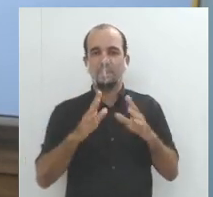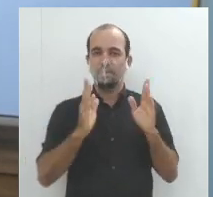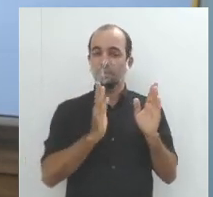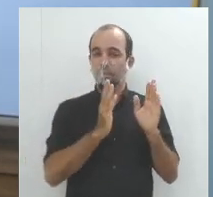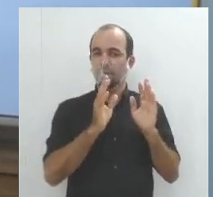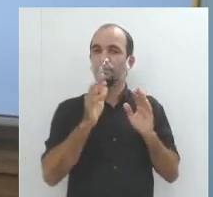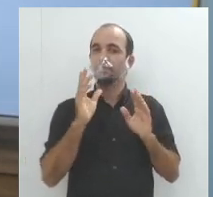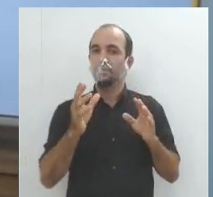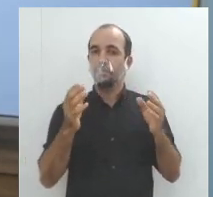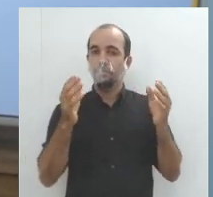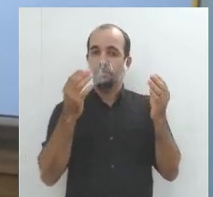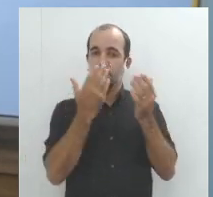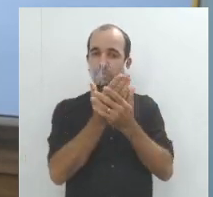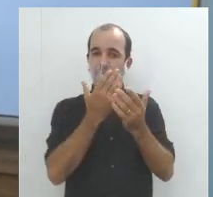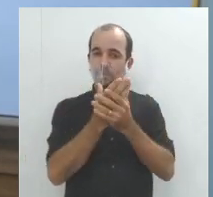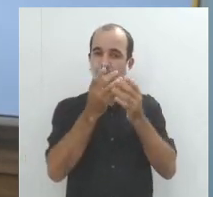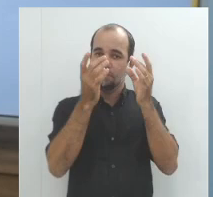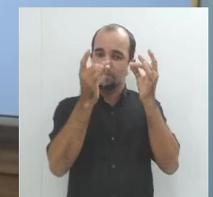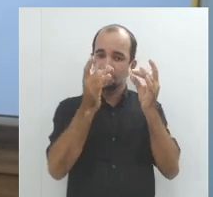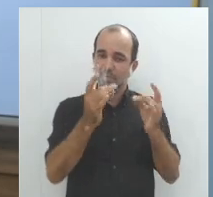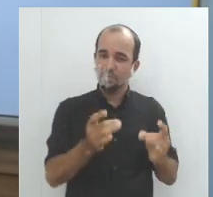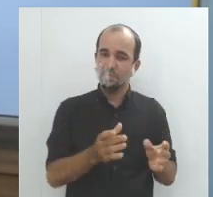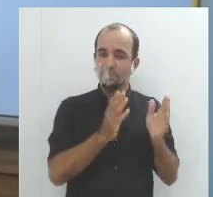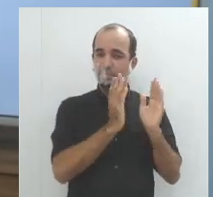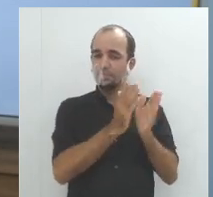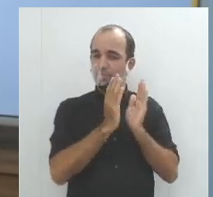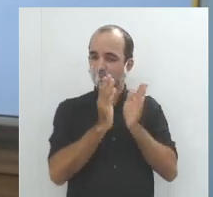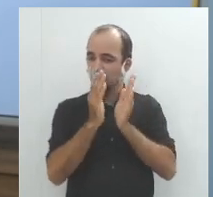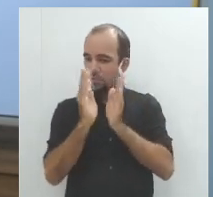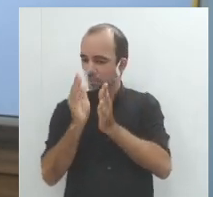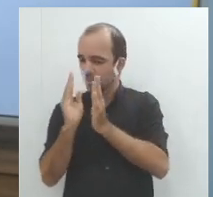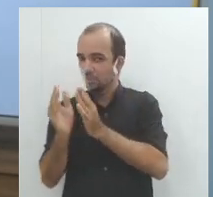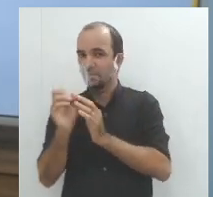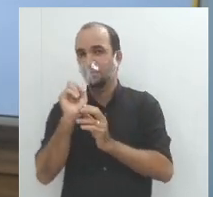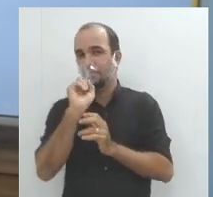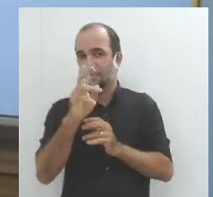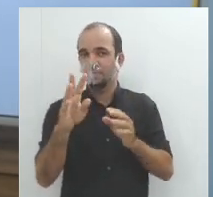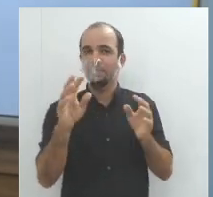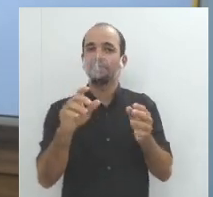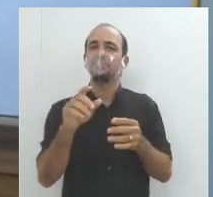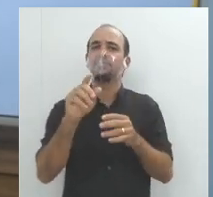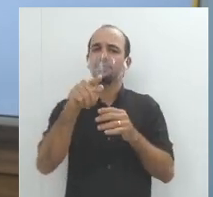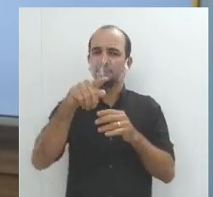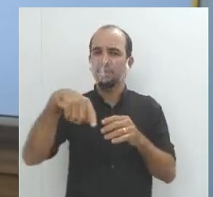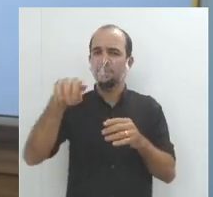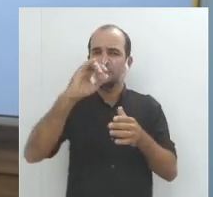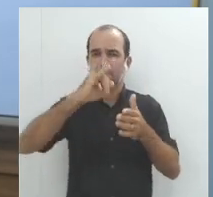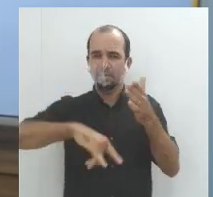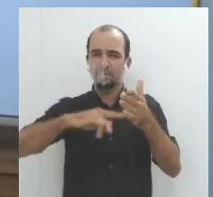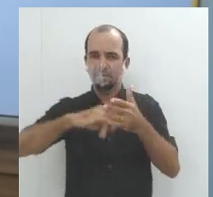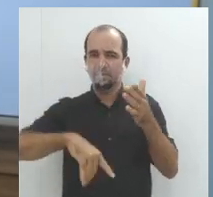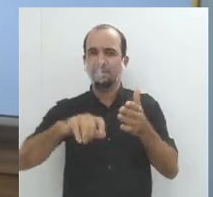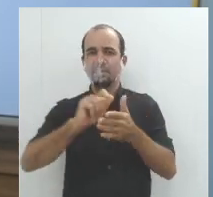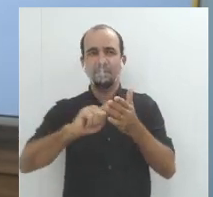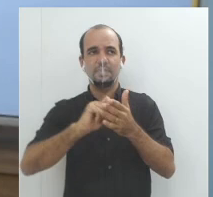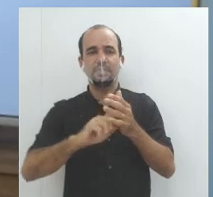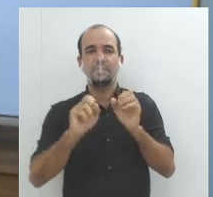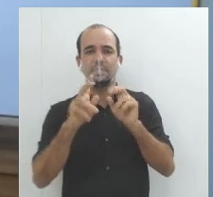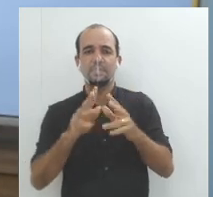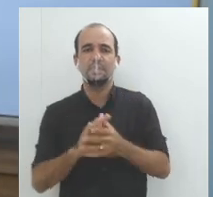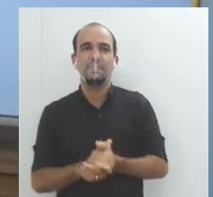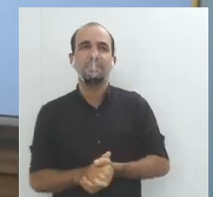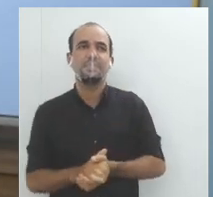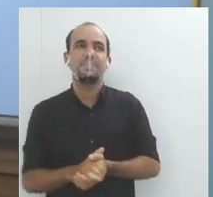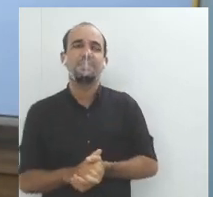tá certo? Acompanha aqui comigo, presta bem atenção. Anota isso aqui, tá certo? Ela